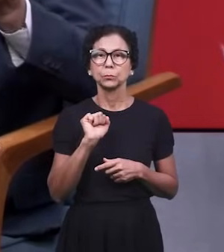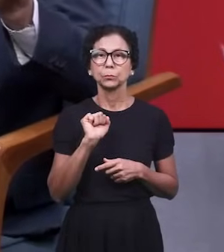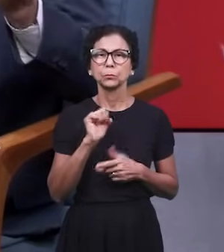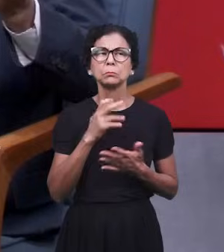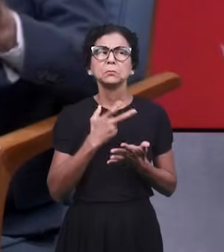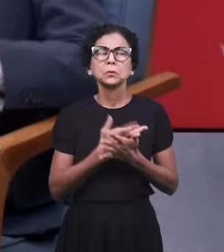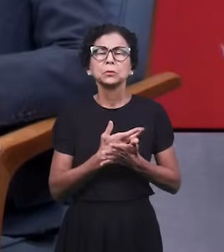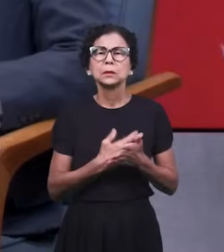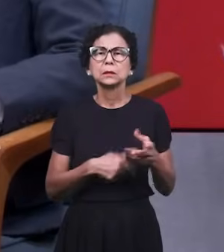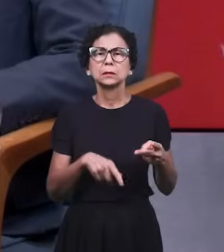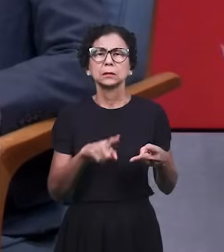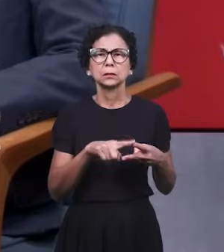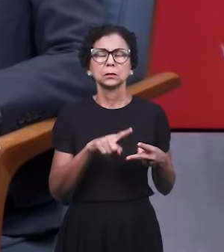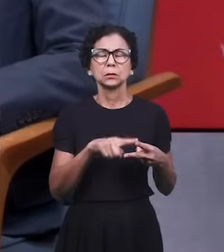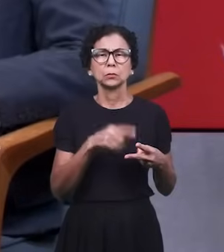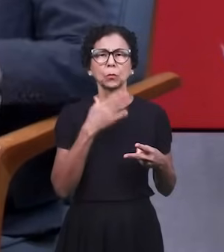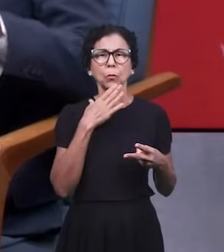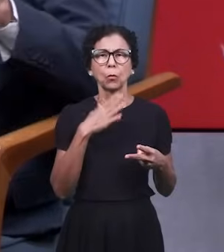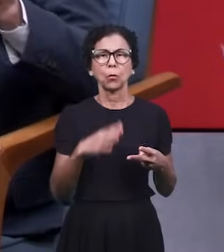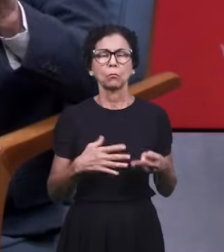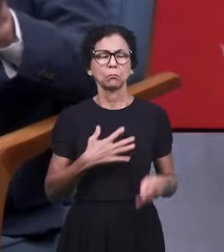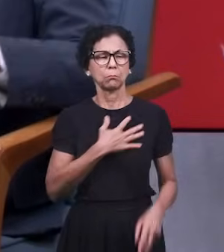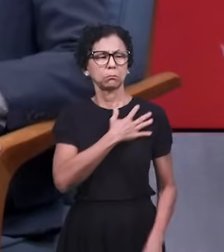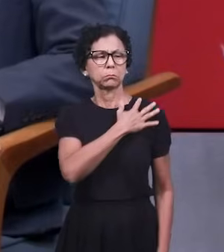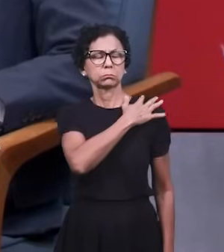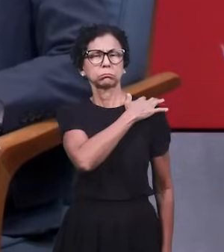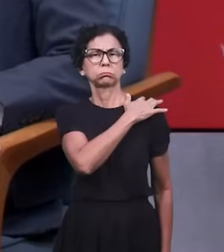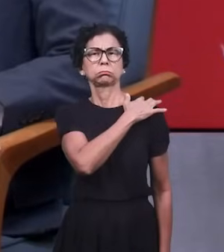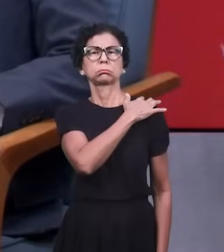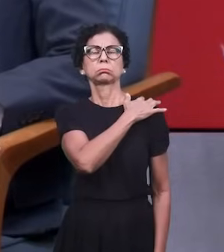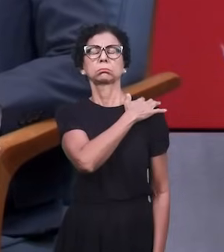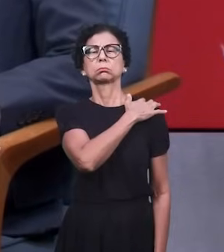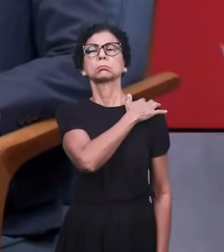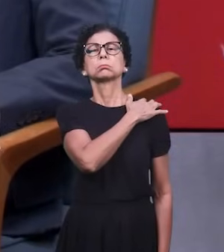Naamã era um homem de prestígio, era um oficial,